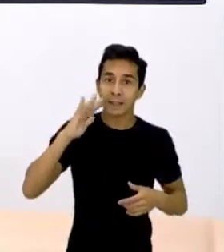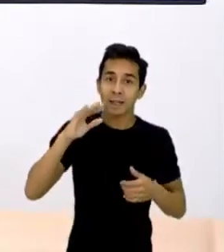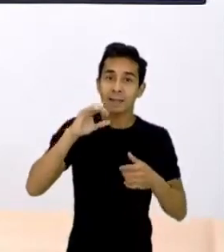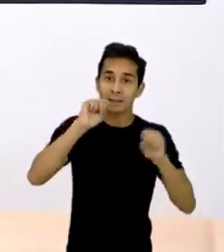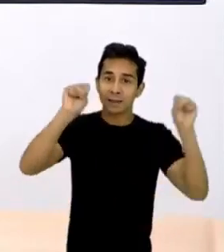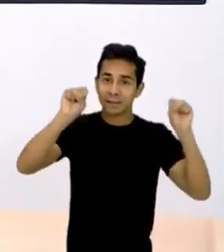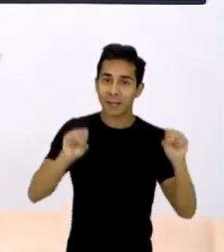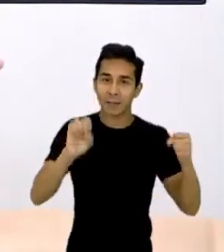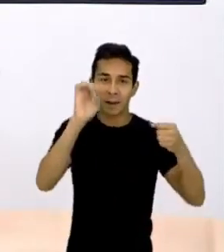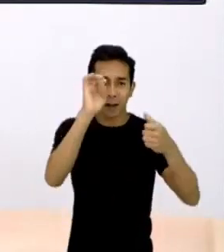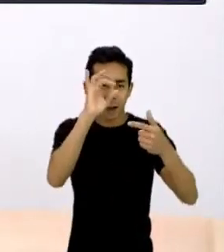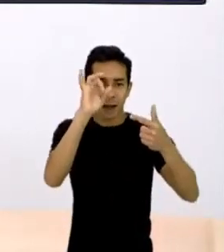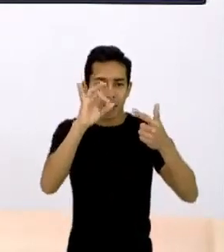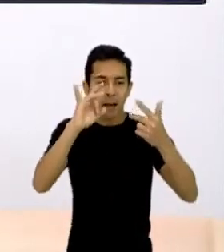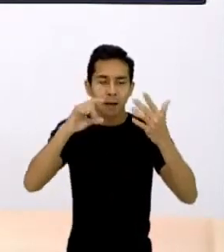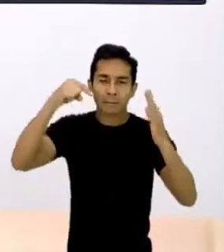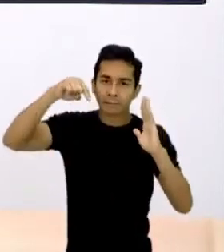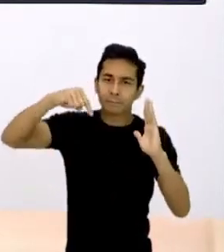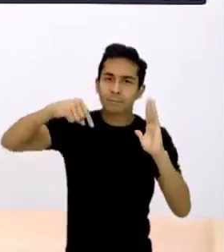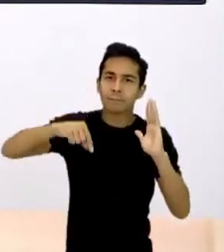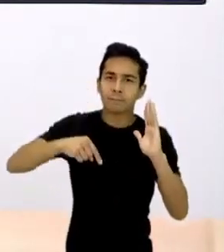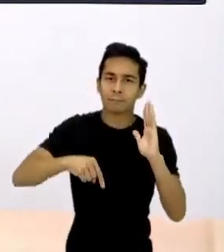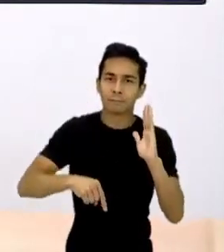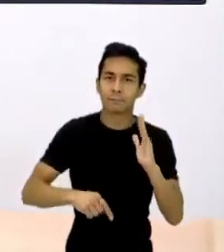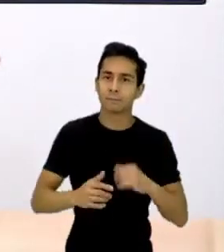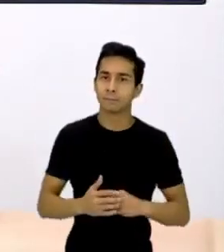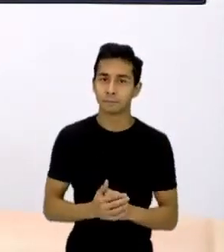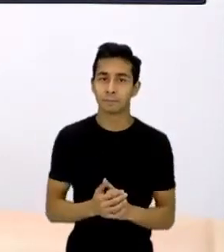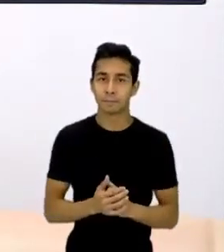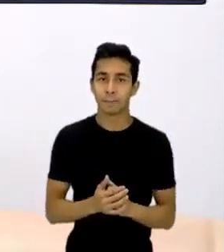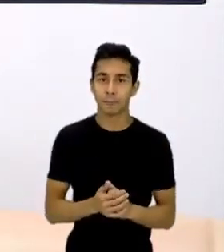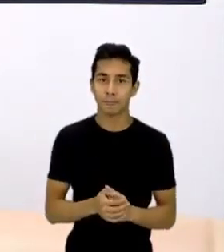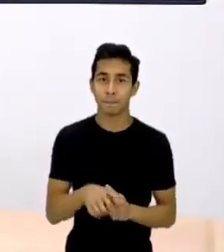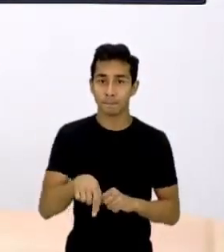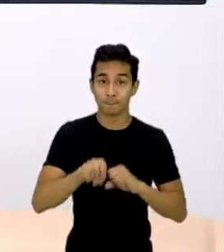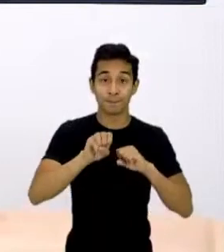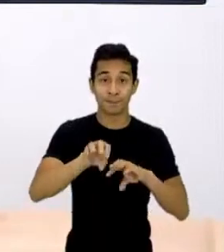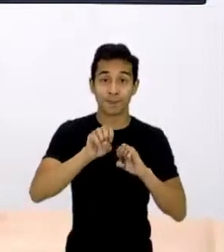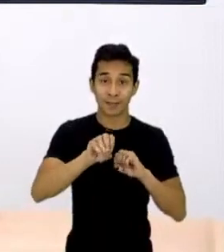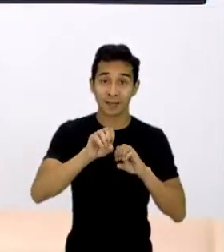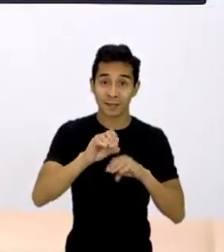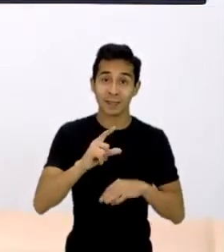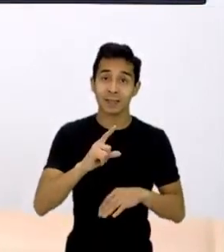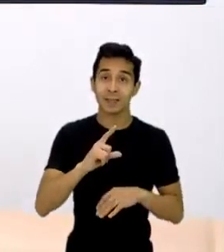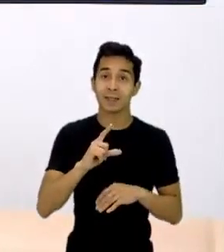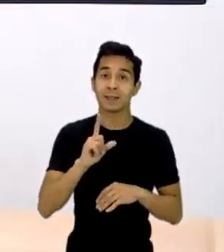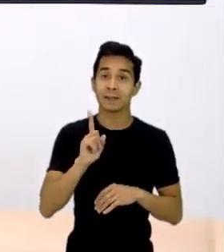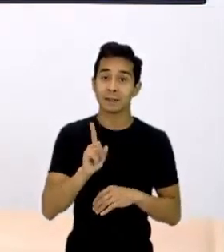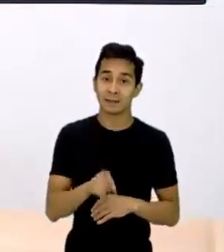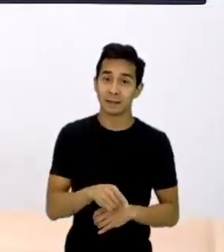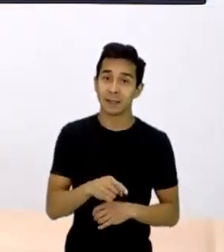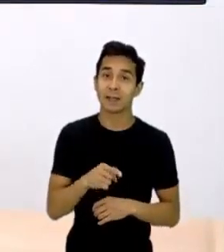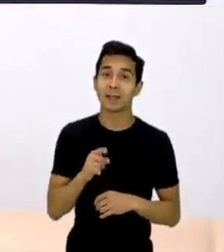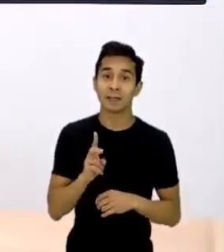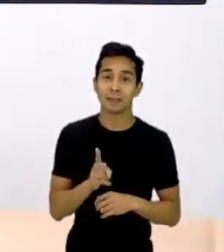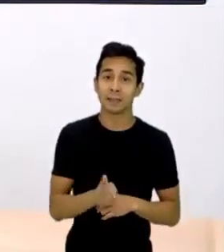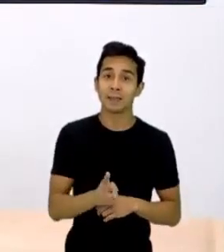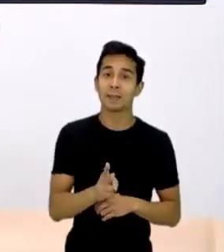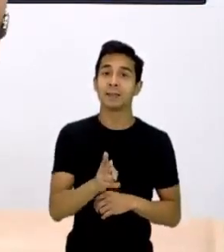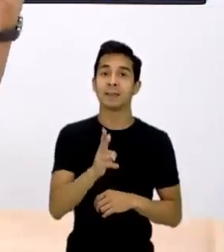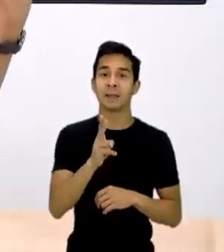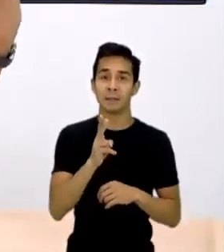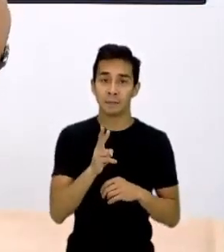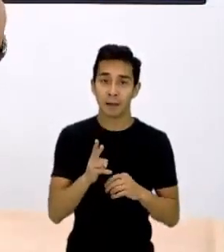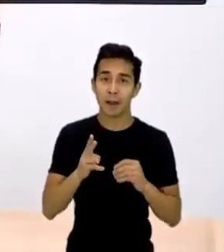profunda, tá? Então, nosso sistema aí, nossa educação é pautada aí num sistema espiral. Então, você sempre está vendo esse